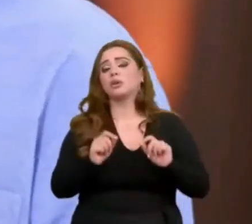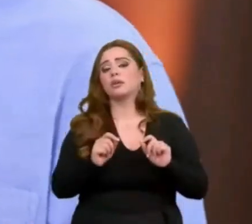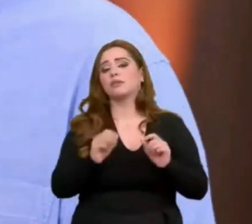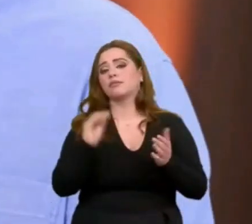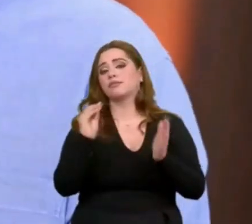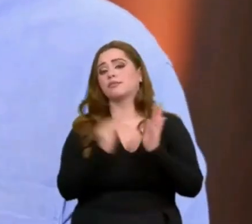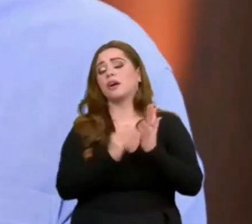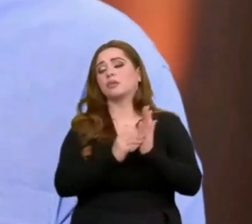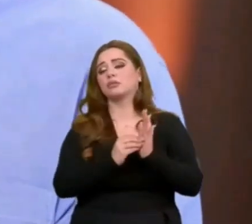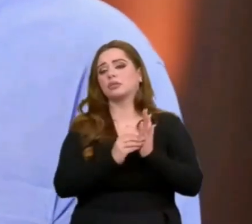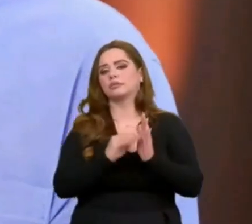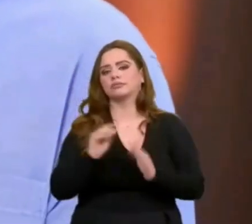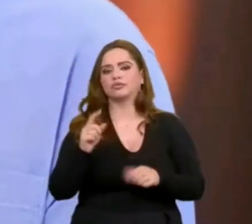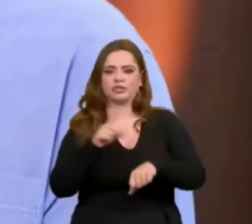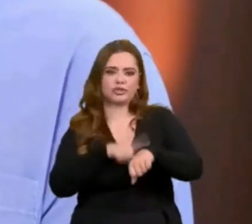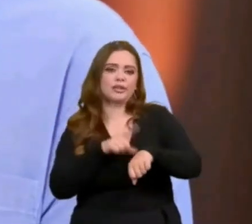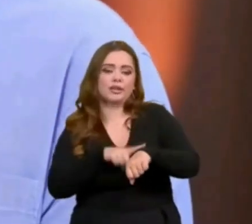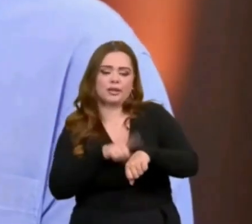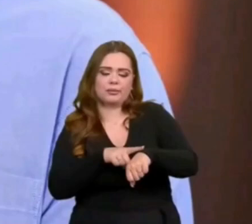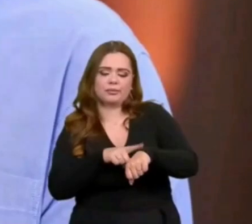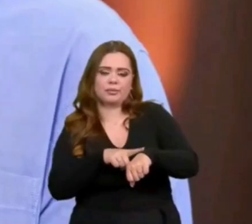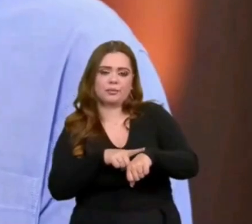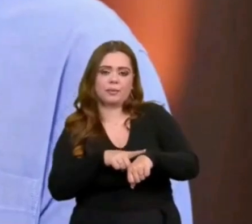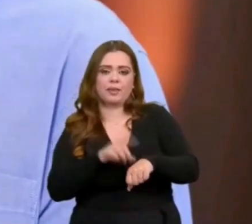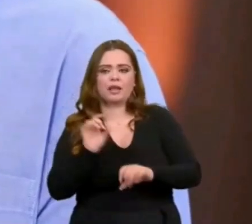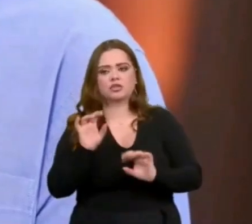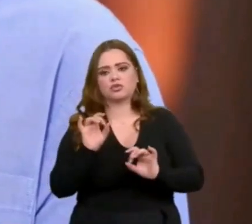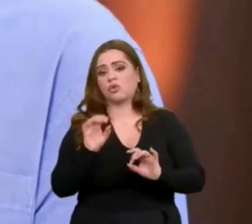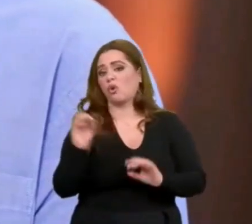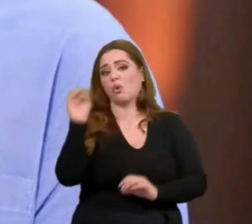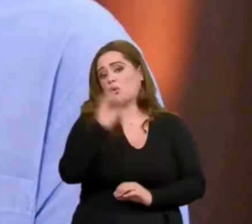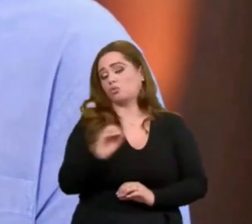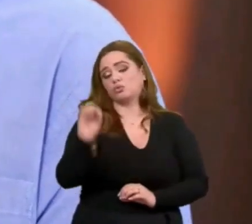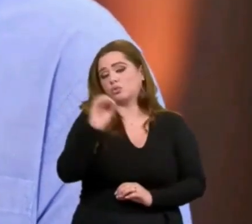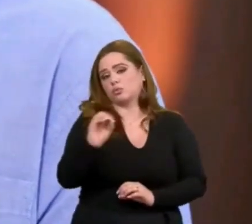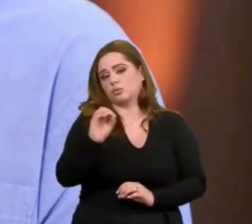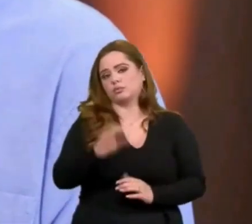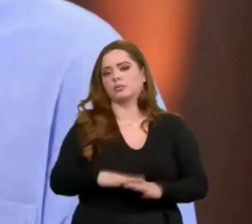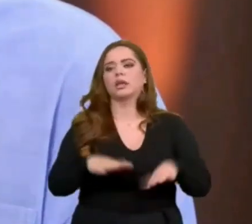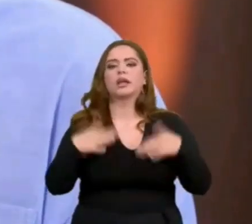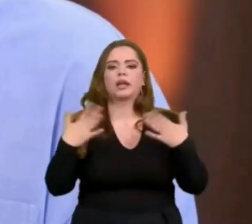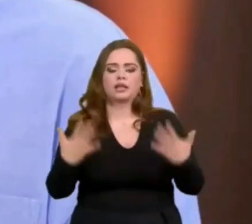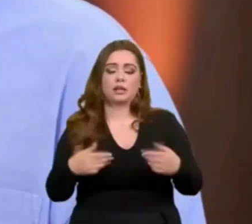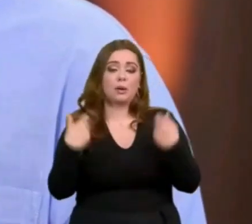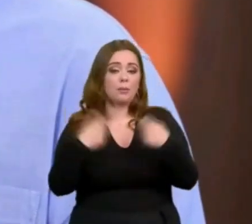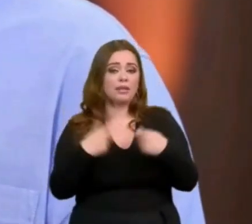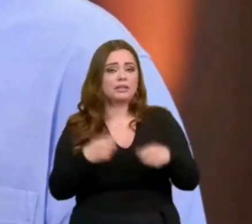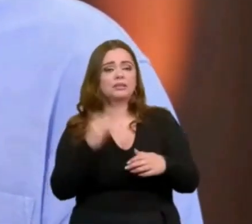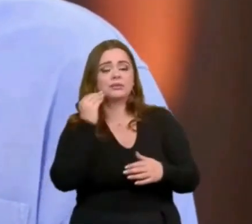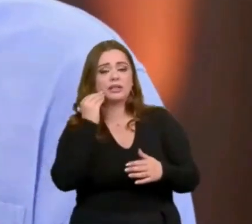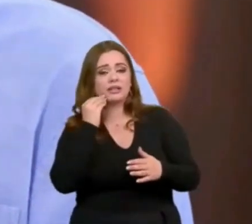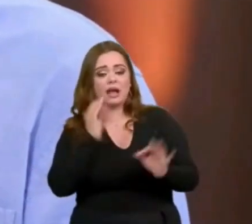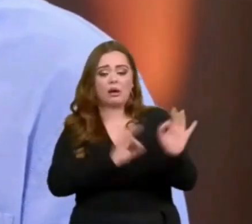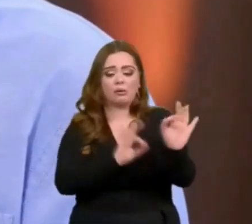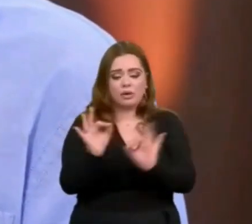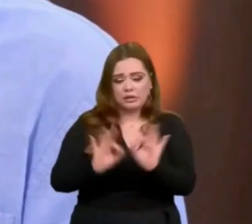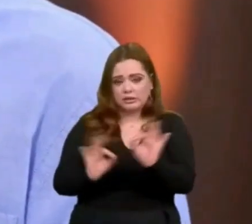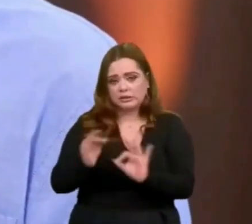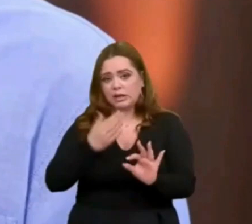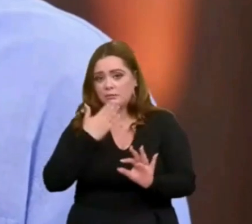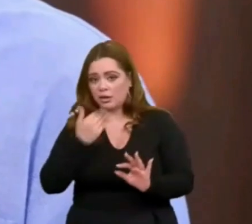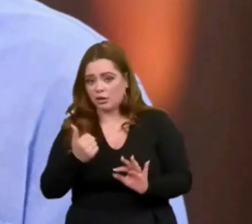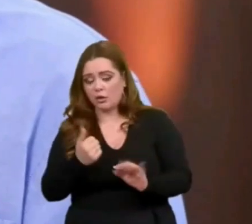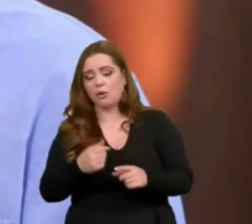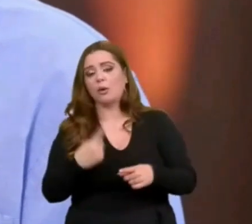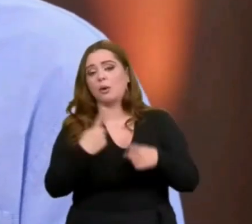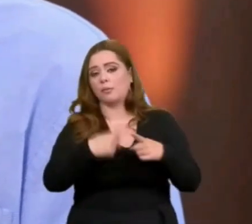tempo... É outubro. O que me sobra de tempo é outubro, sabe? Então, eu tenho que tentar calcular bem para que no meio de outubro,